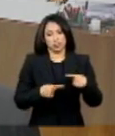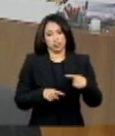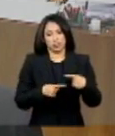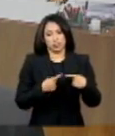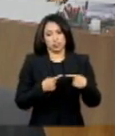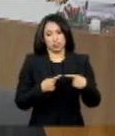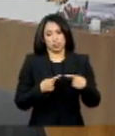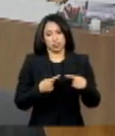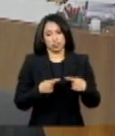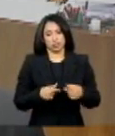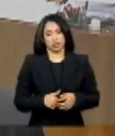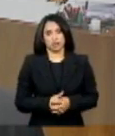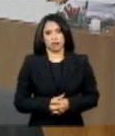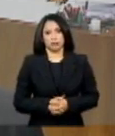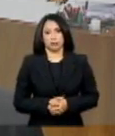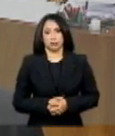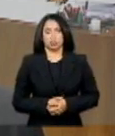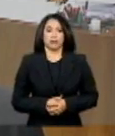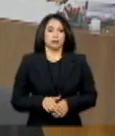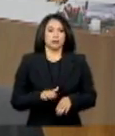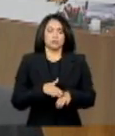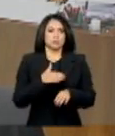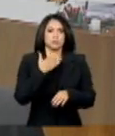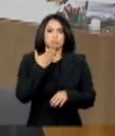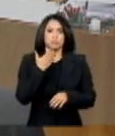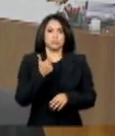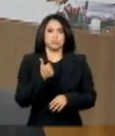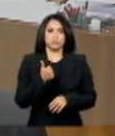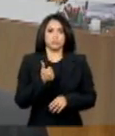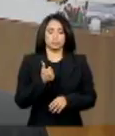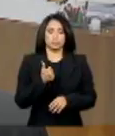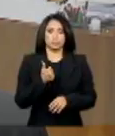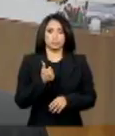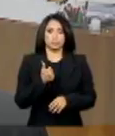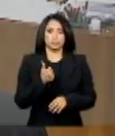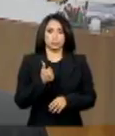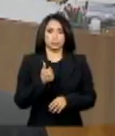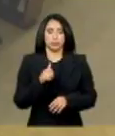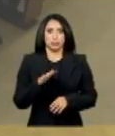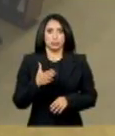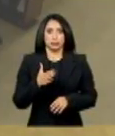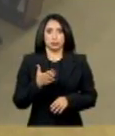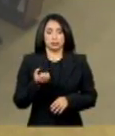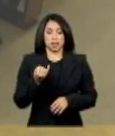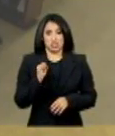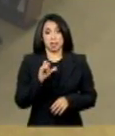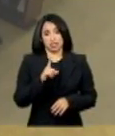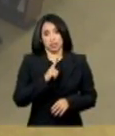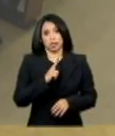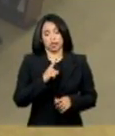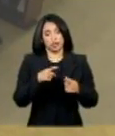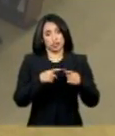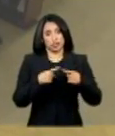vai ter melhor melhor melhor talvez se houver divergência na